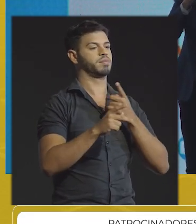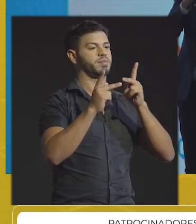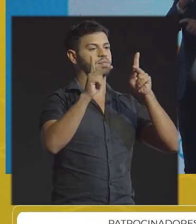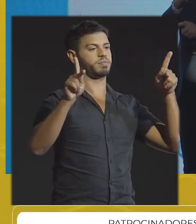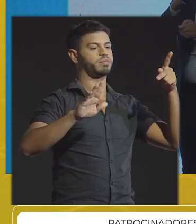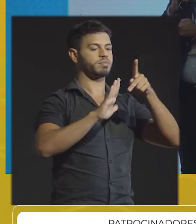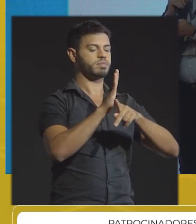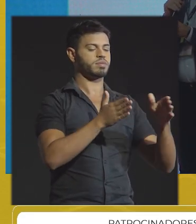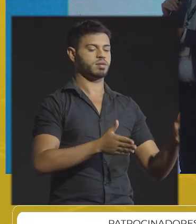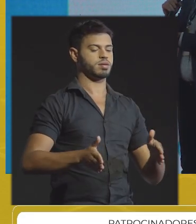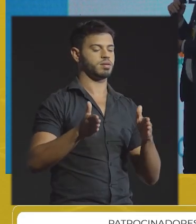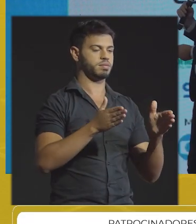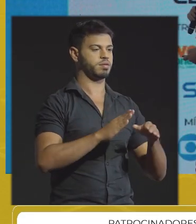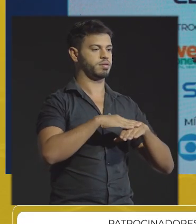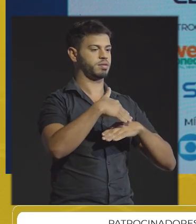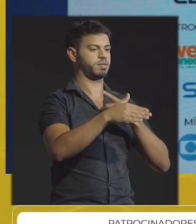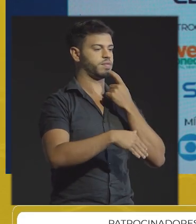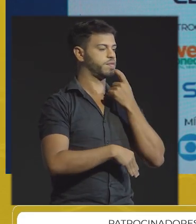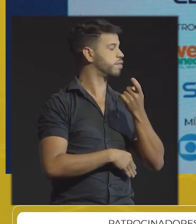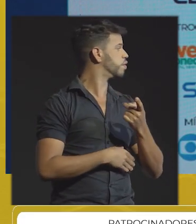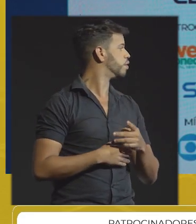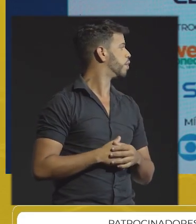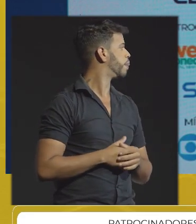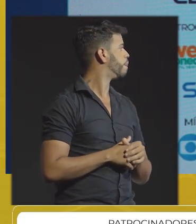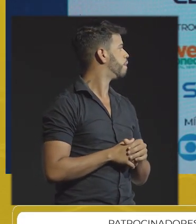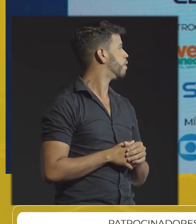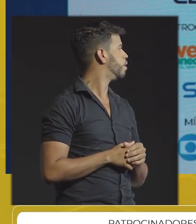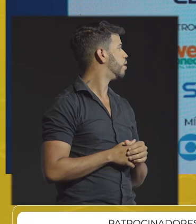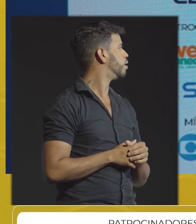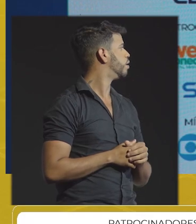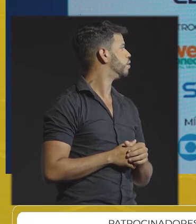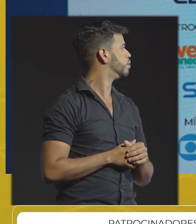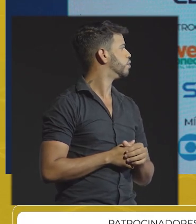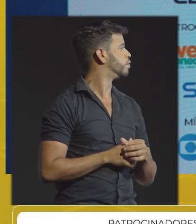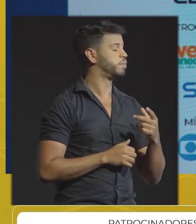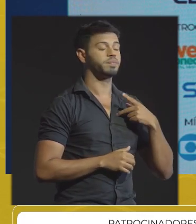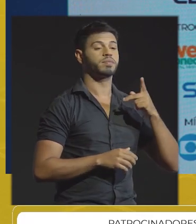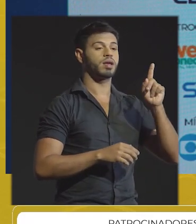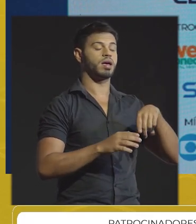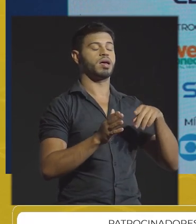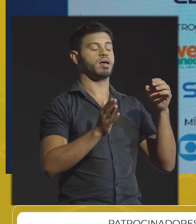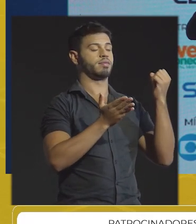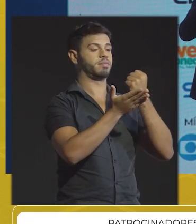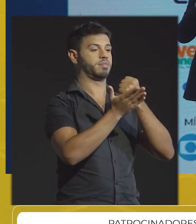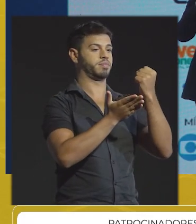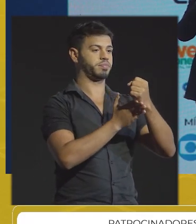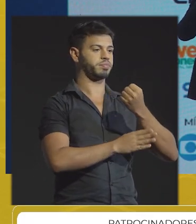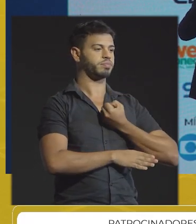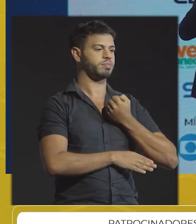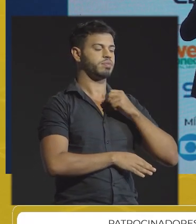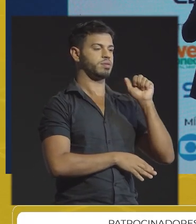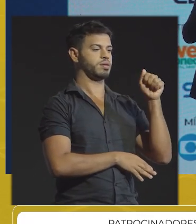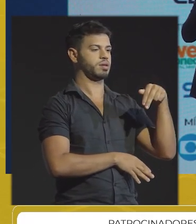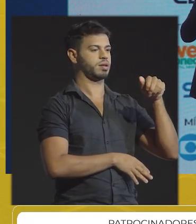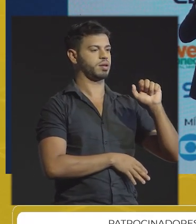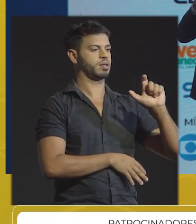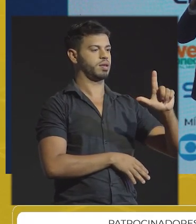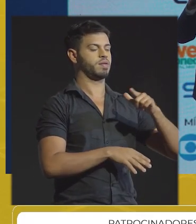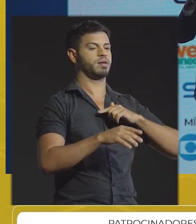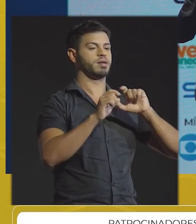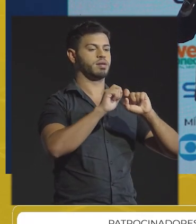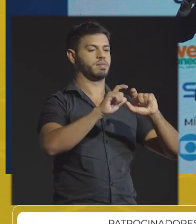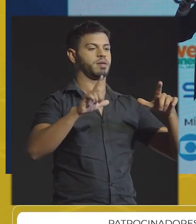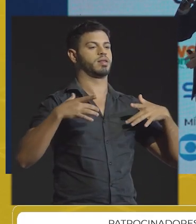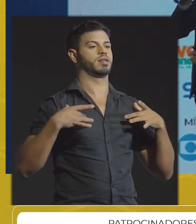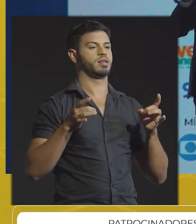auto produção que eu vou falar na sequência essa aqui é a portaria número 50 da Nel né que abriu o Mercado